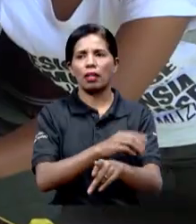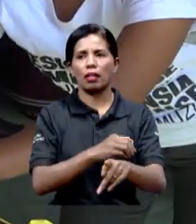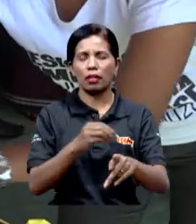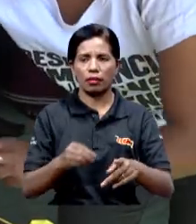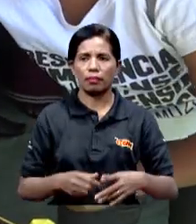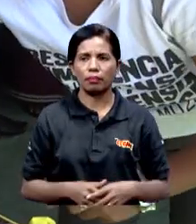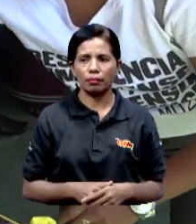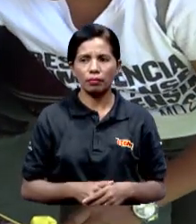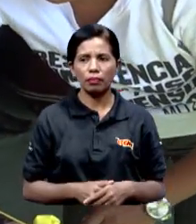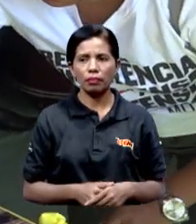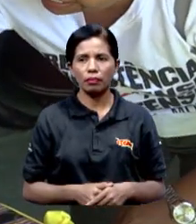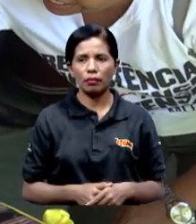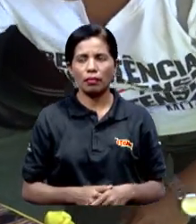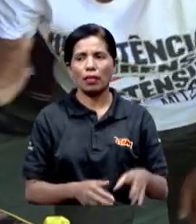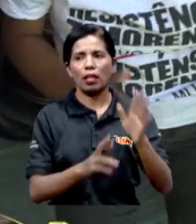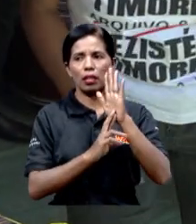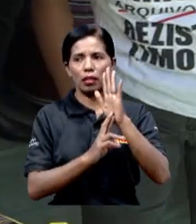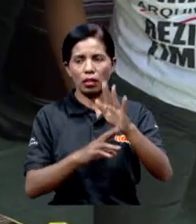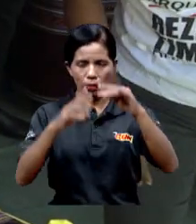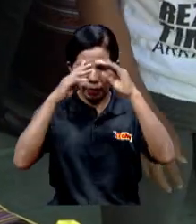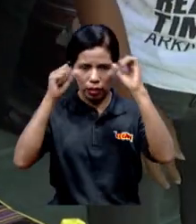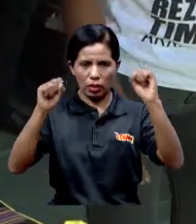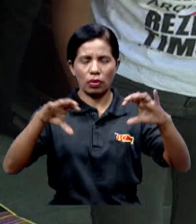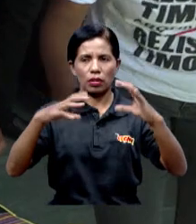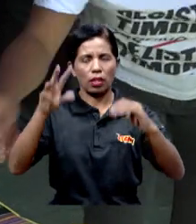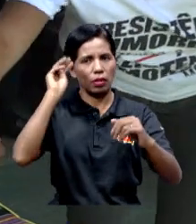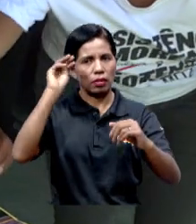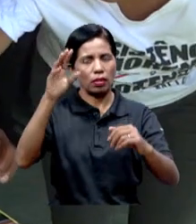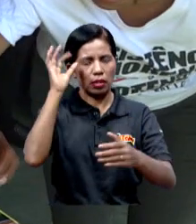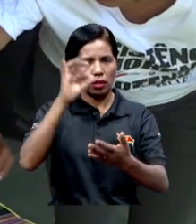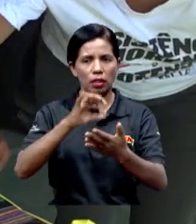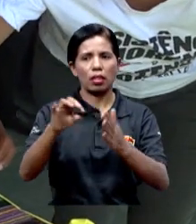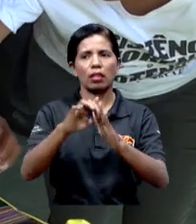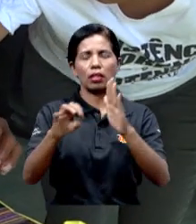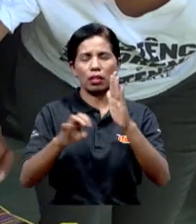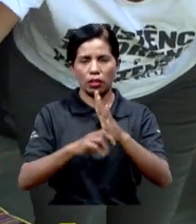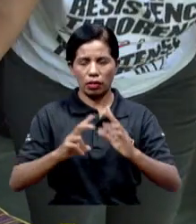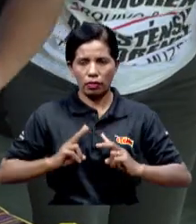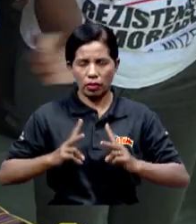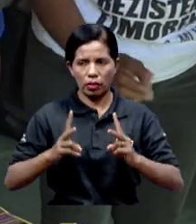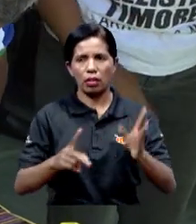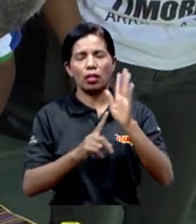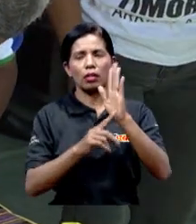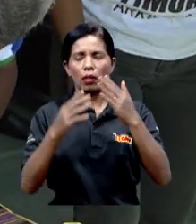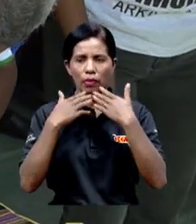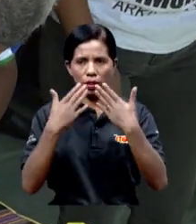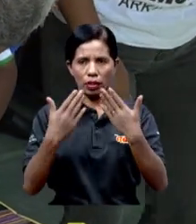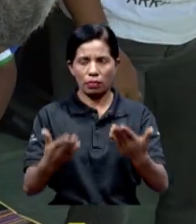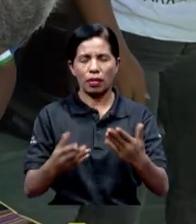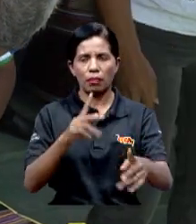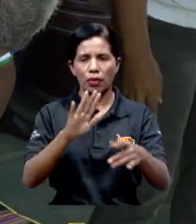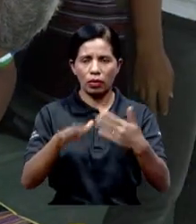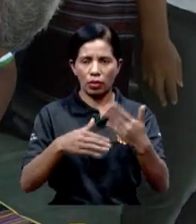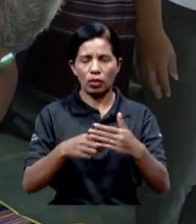guerra. Representante Presidência Conselho Ministro, no Secretário Estado dos Veteranos, ato agradecimento ba comunidade